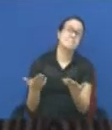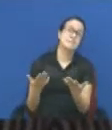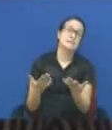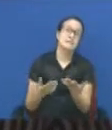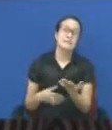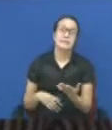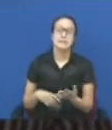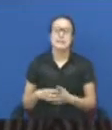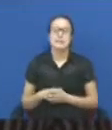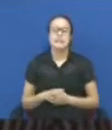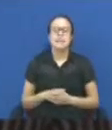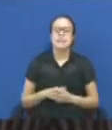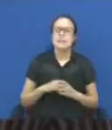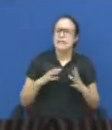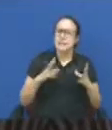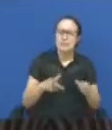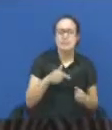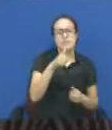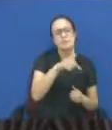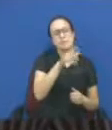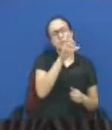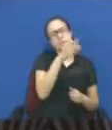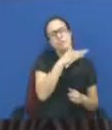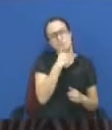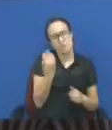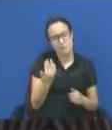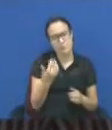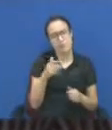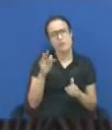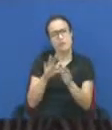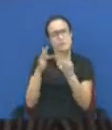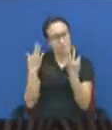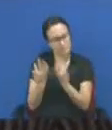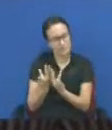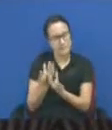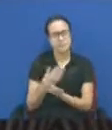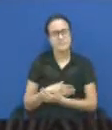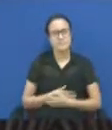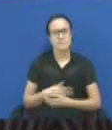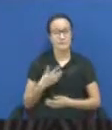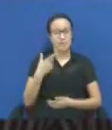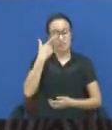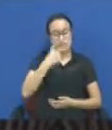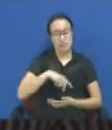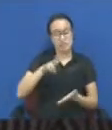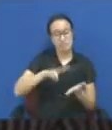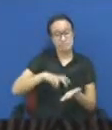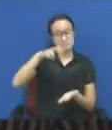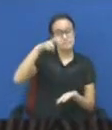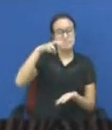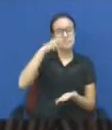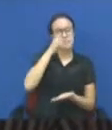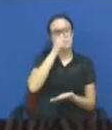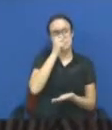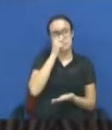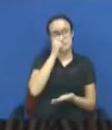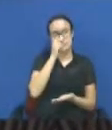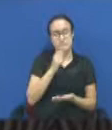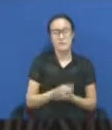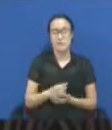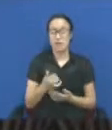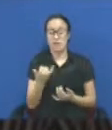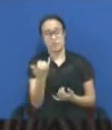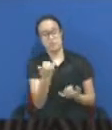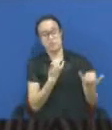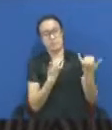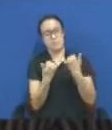mesmo. Eu também, logo de manhã, já fui acordado pela essa informação referente à postagem